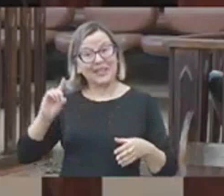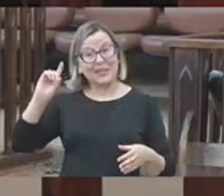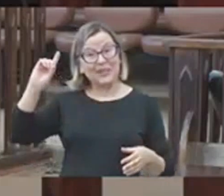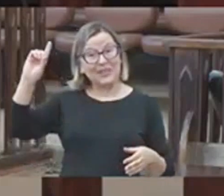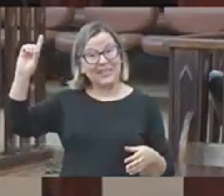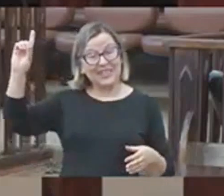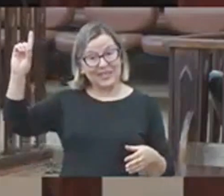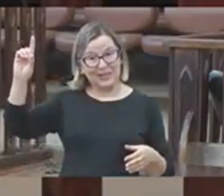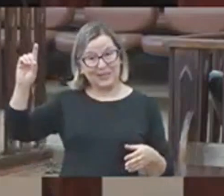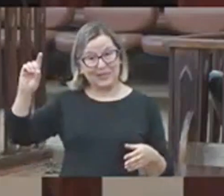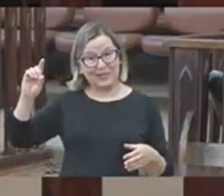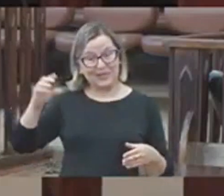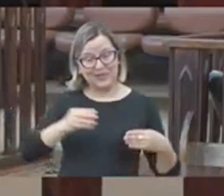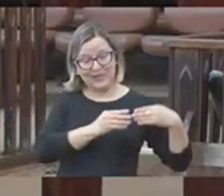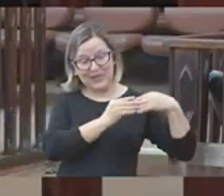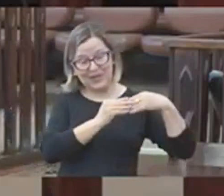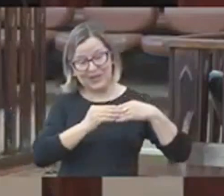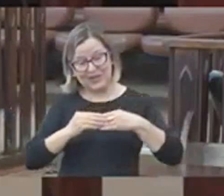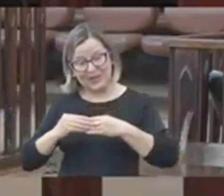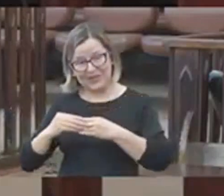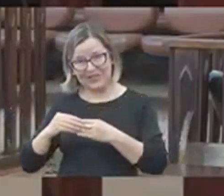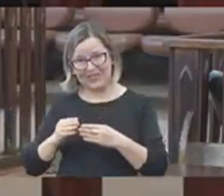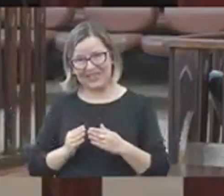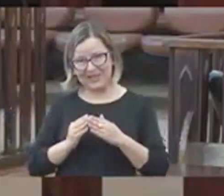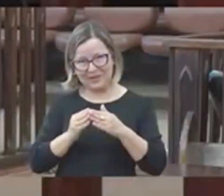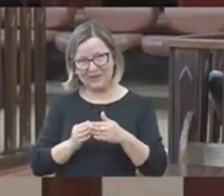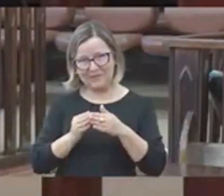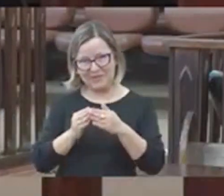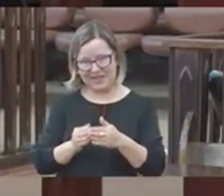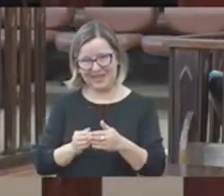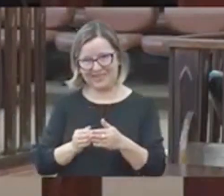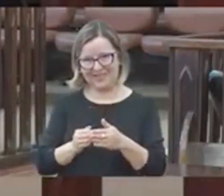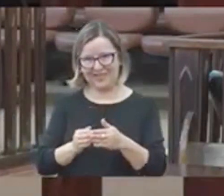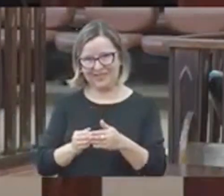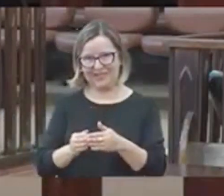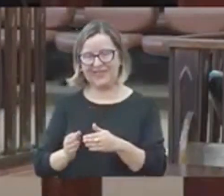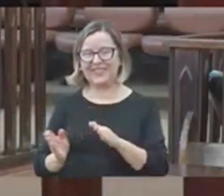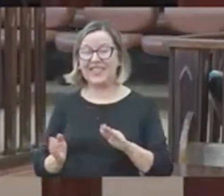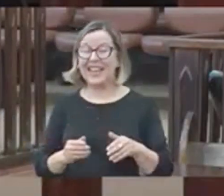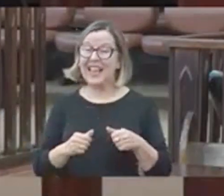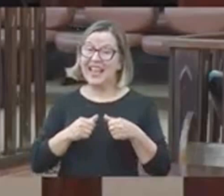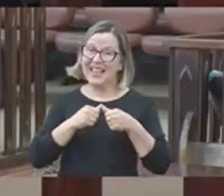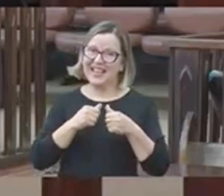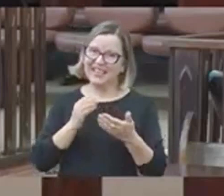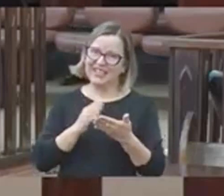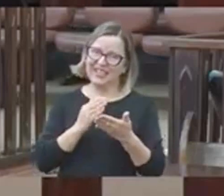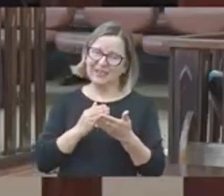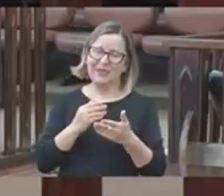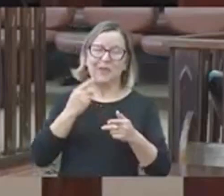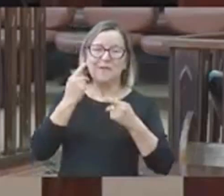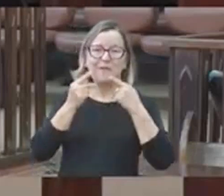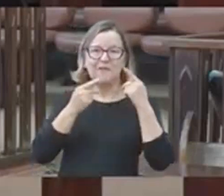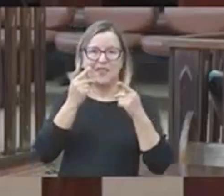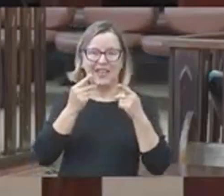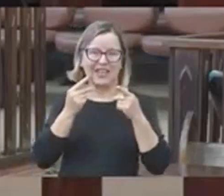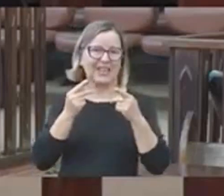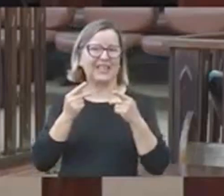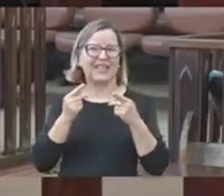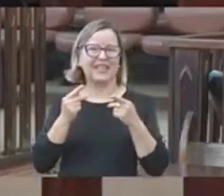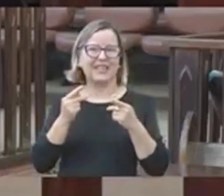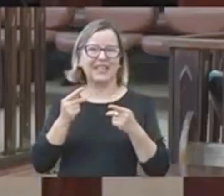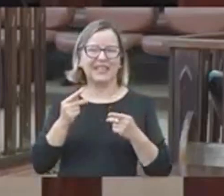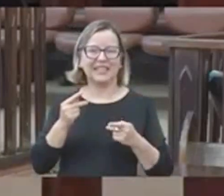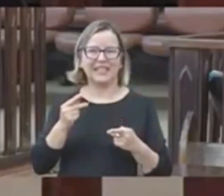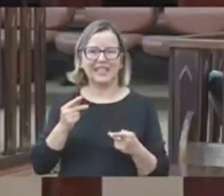falar especificamente sobre a função do marido, da esposa, na condução do seu lar. Ele vai tratar sobre